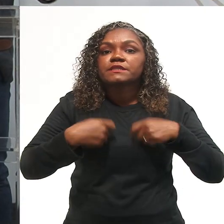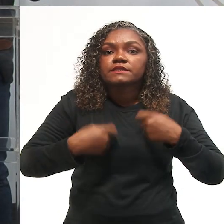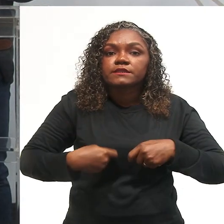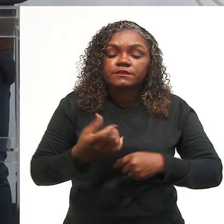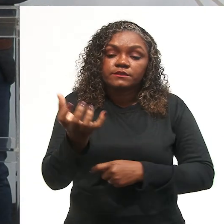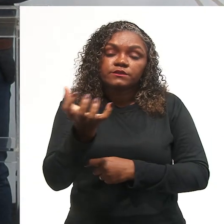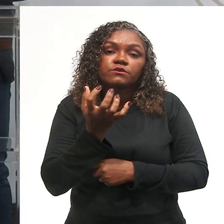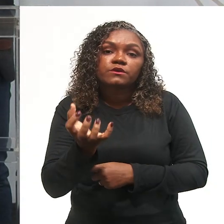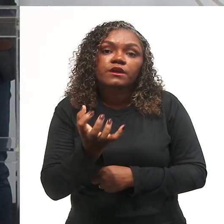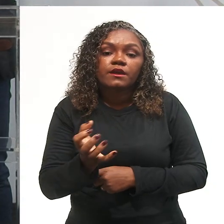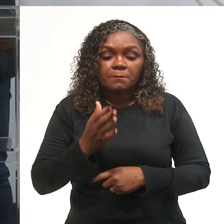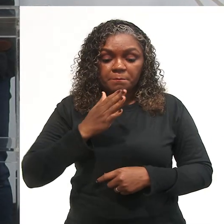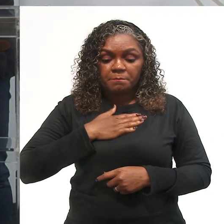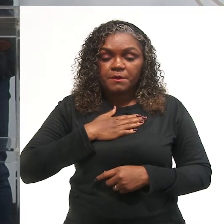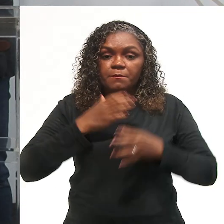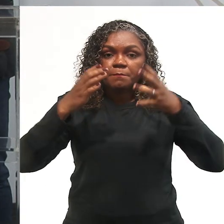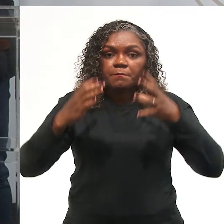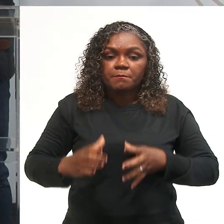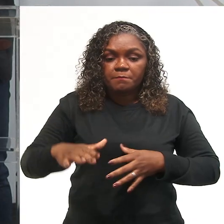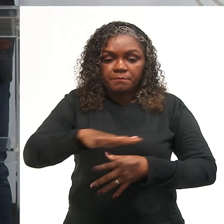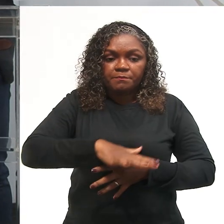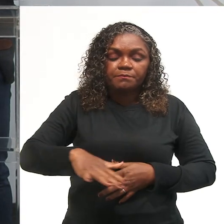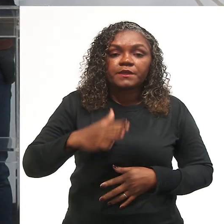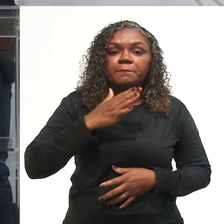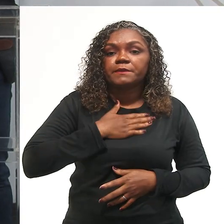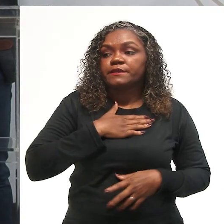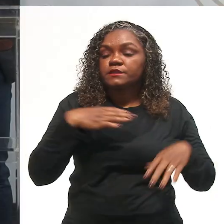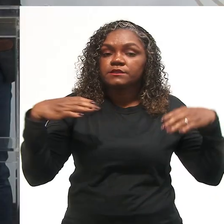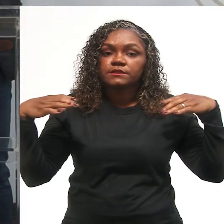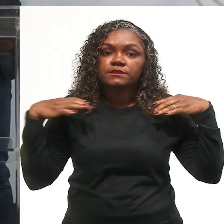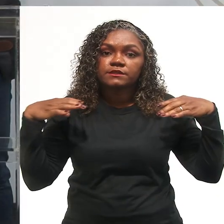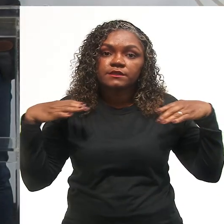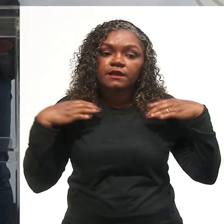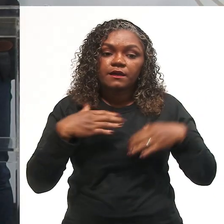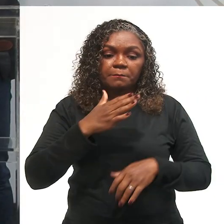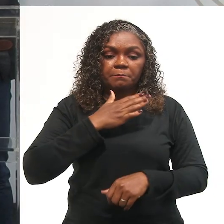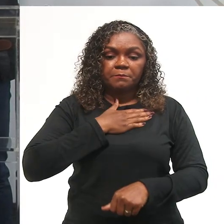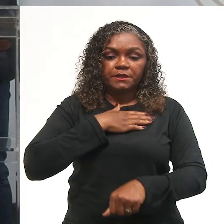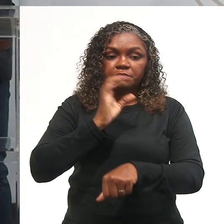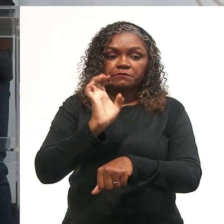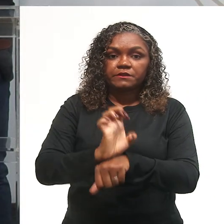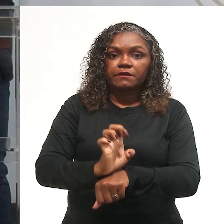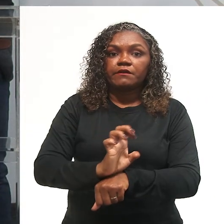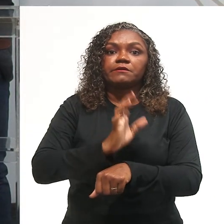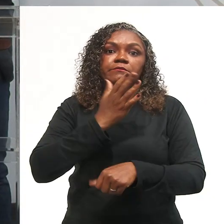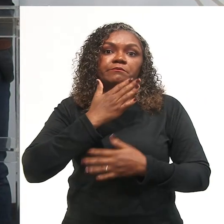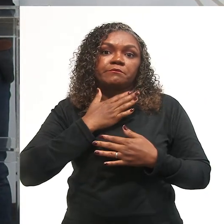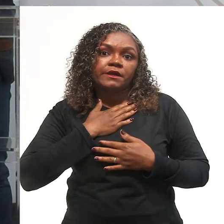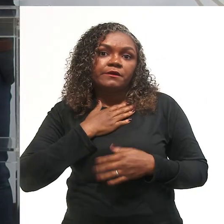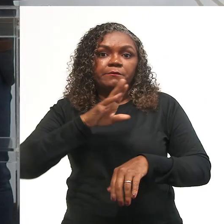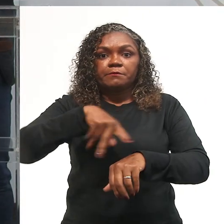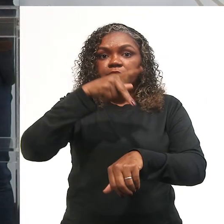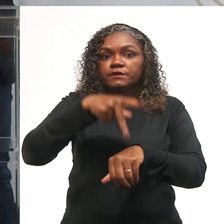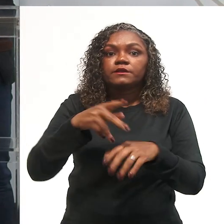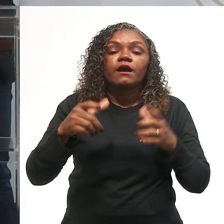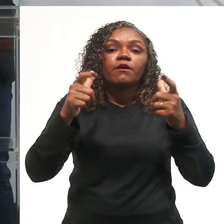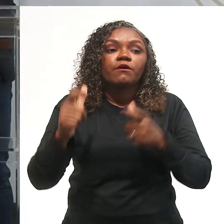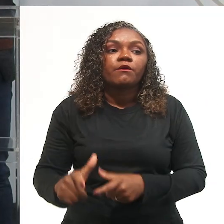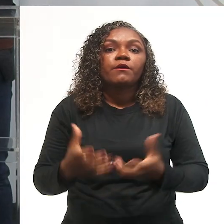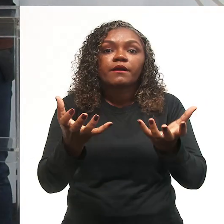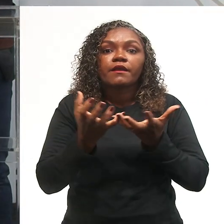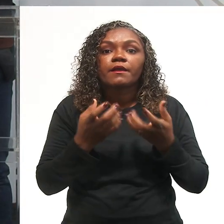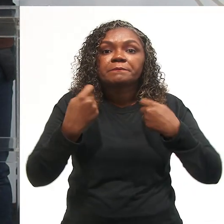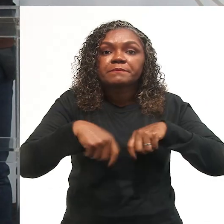eu quero para o meu bairro, o que eu quero para a minha cidade, o que eu quero para o meu estado, para o meu país. Então, você tem